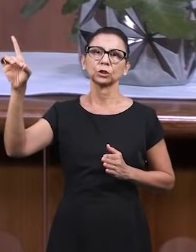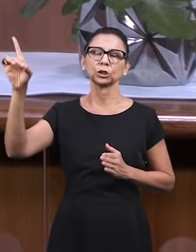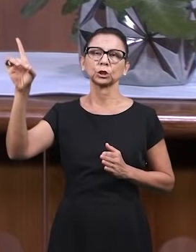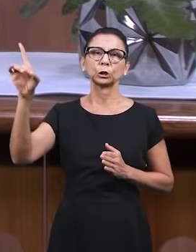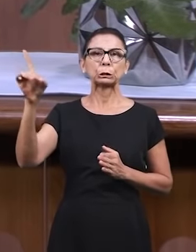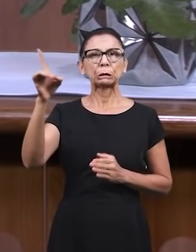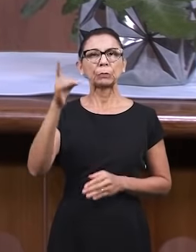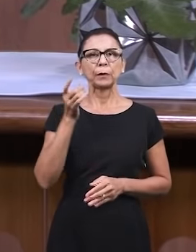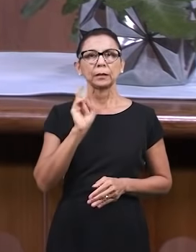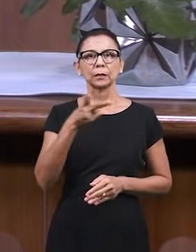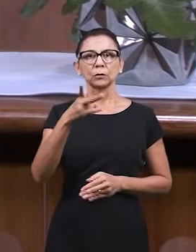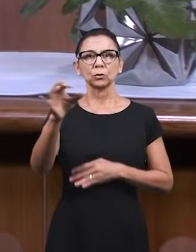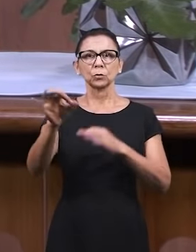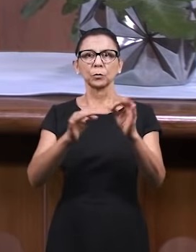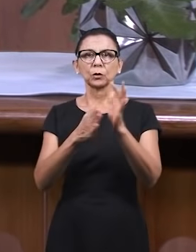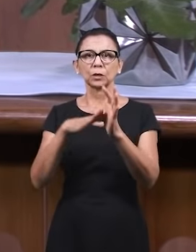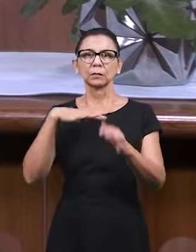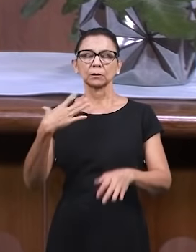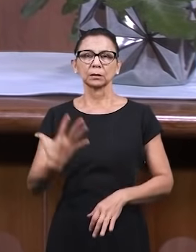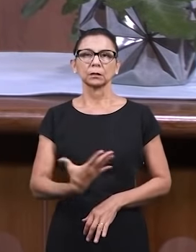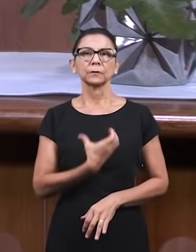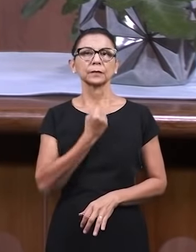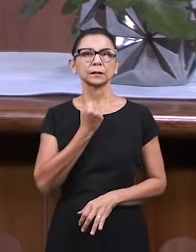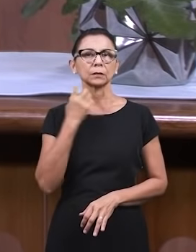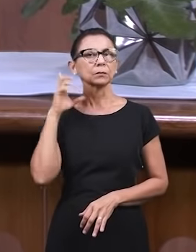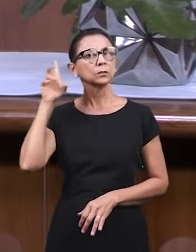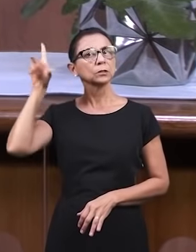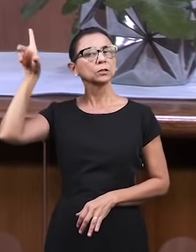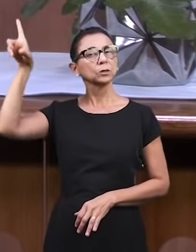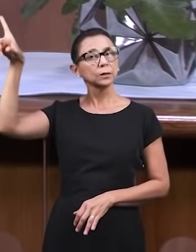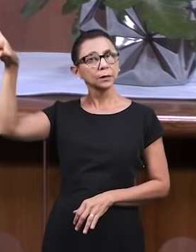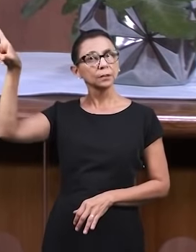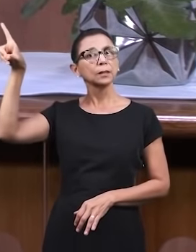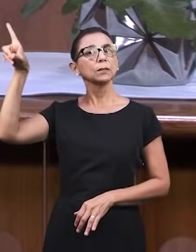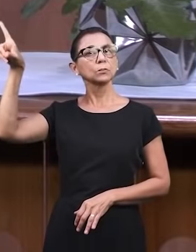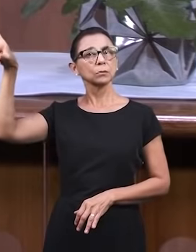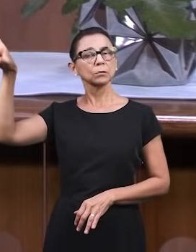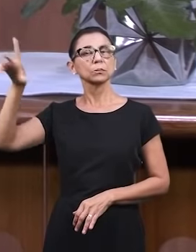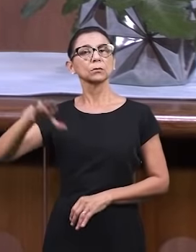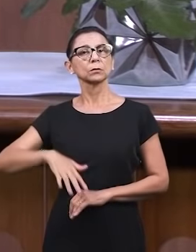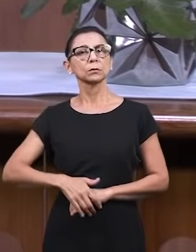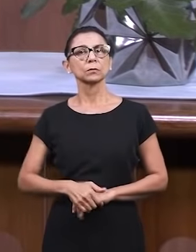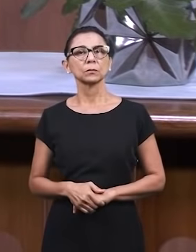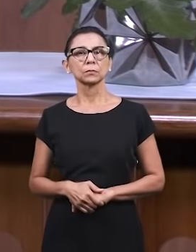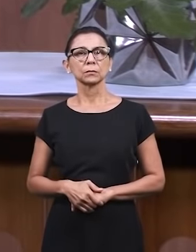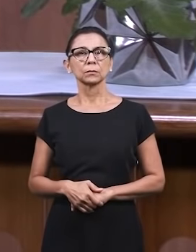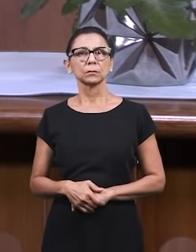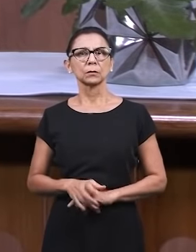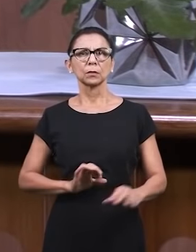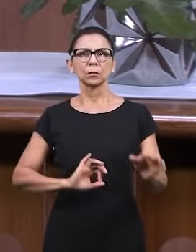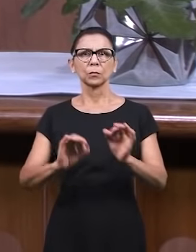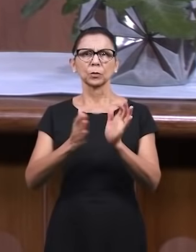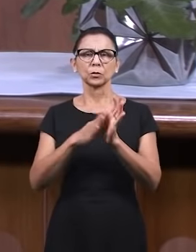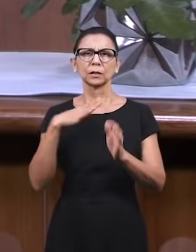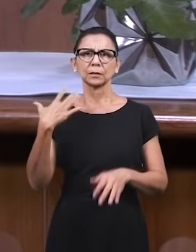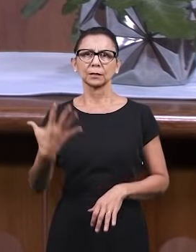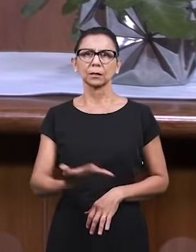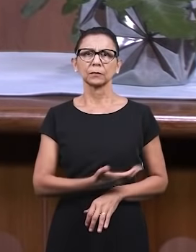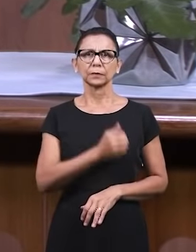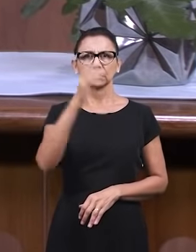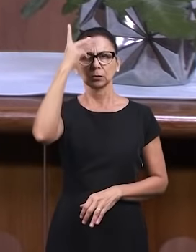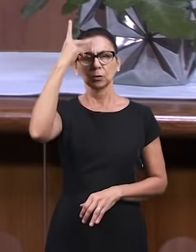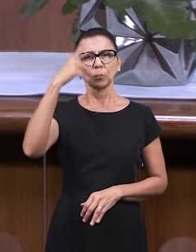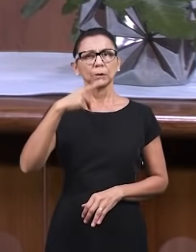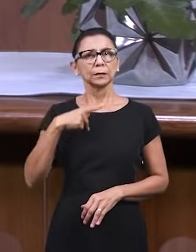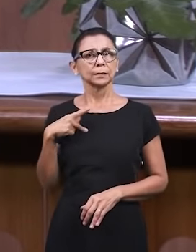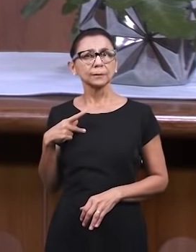do projeto de Deus para a sua salvação. Então, o Senhor estava falando aquilo que era o projeto de Deus para a salvação do